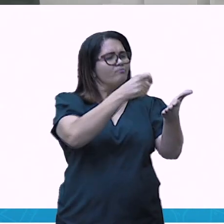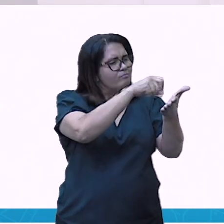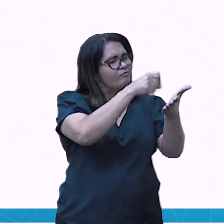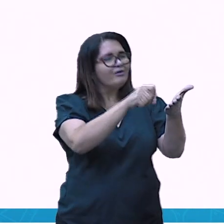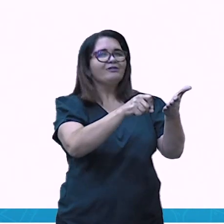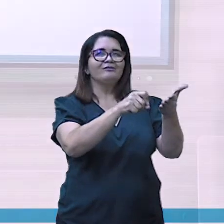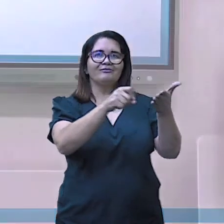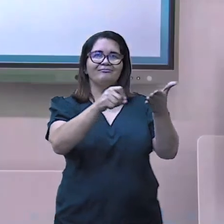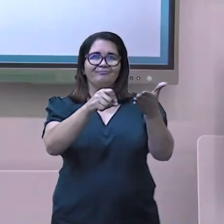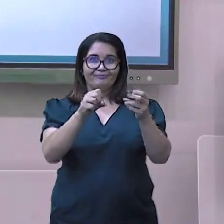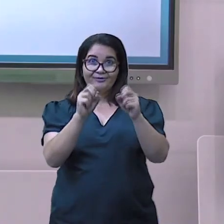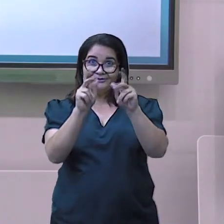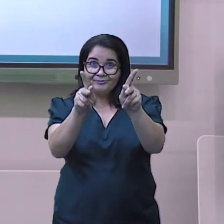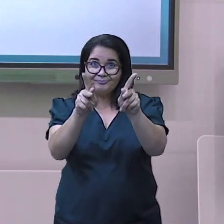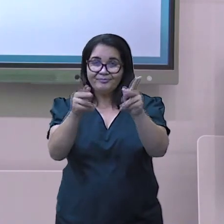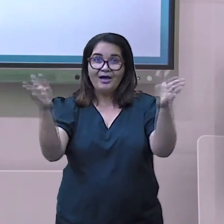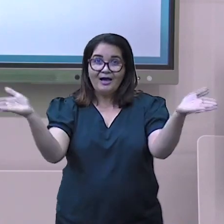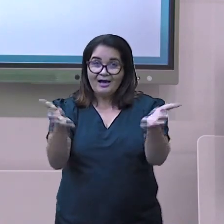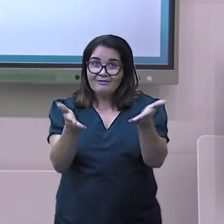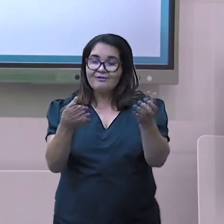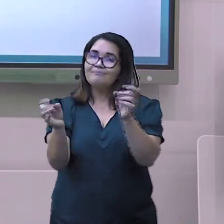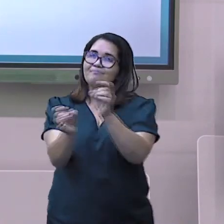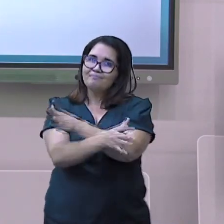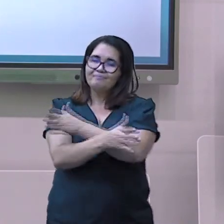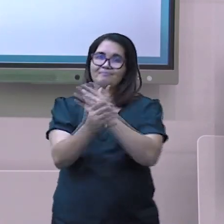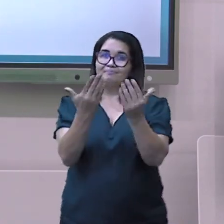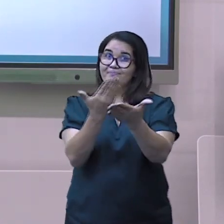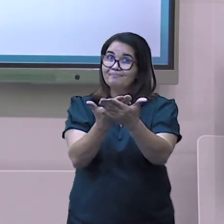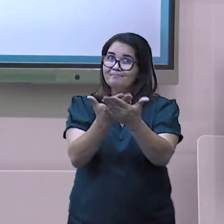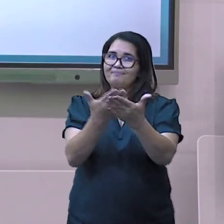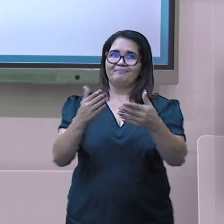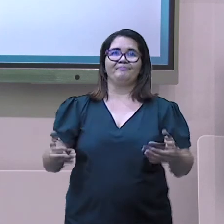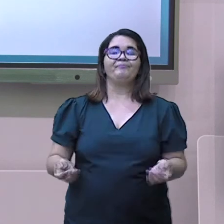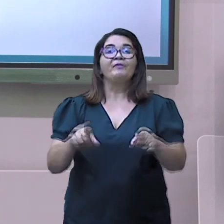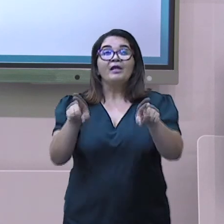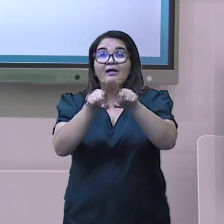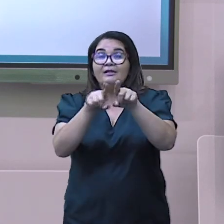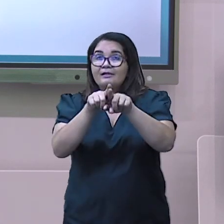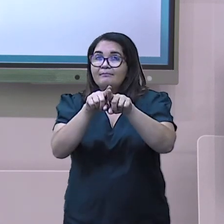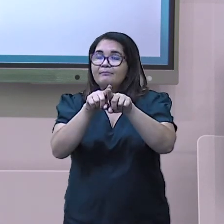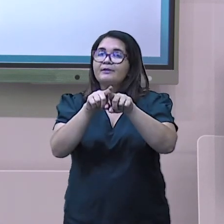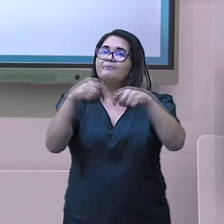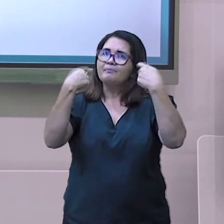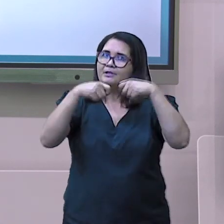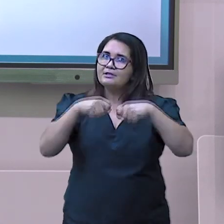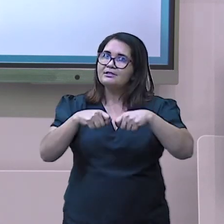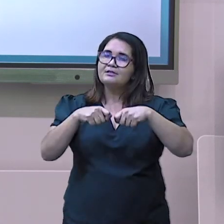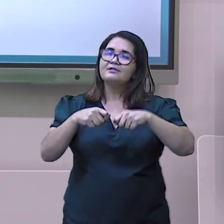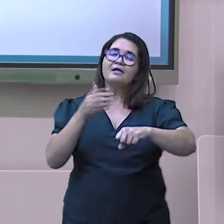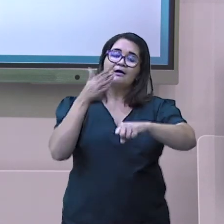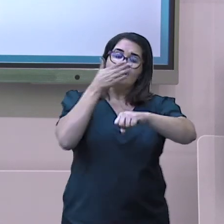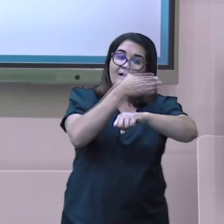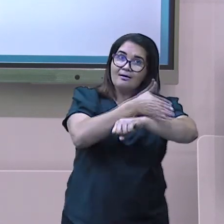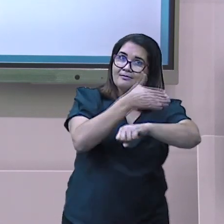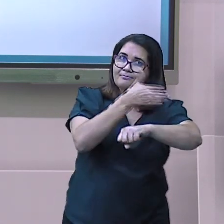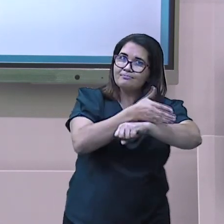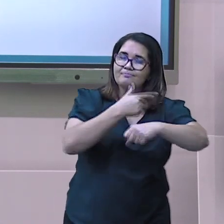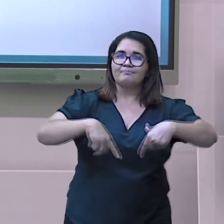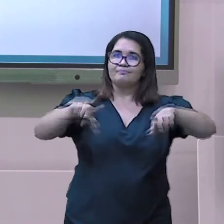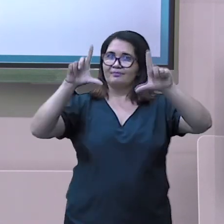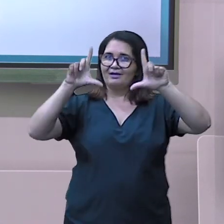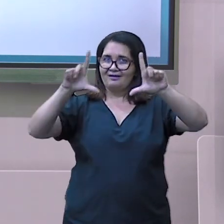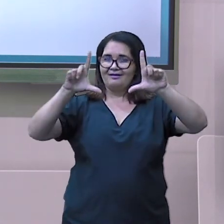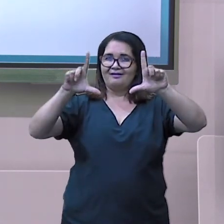Assim, encerramos a nossa aula. E para acessar as nossas atividades na plataforma